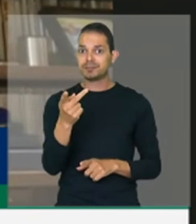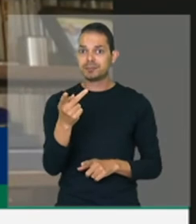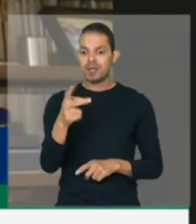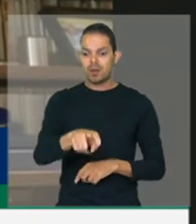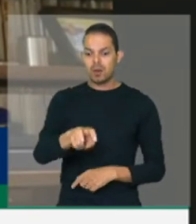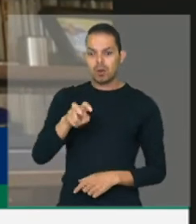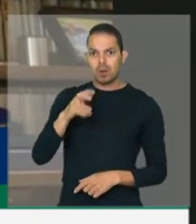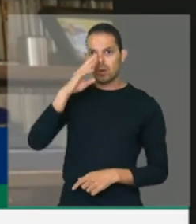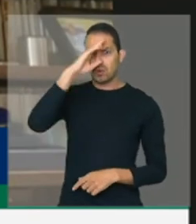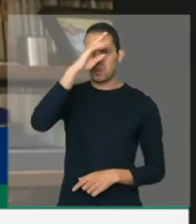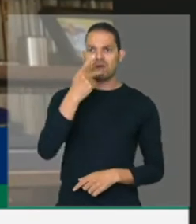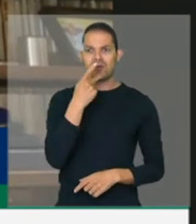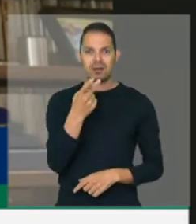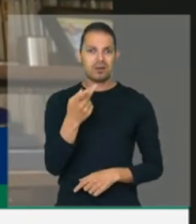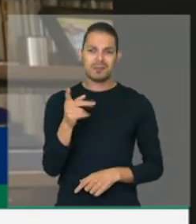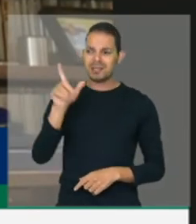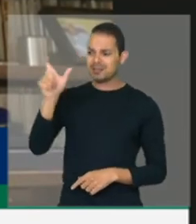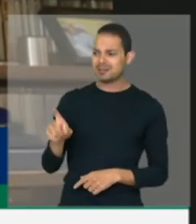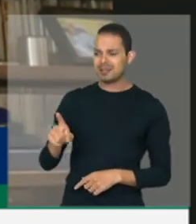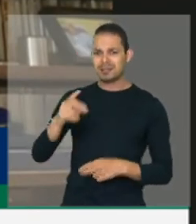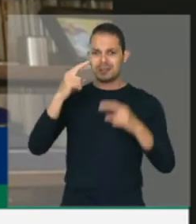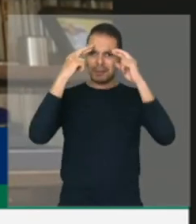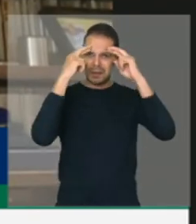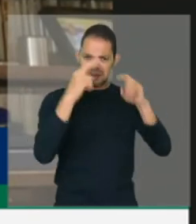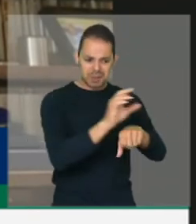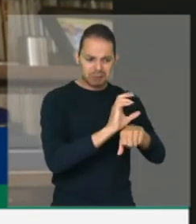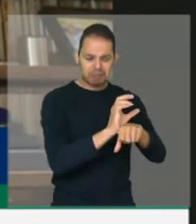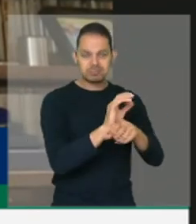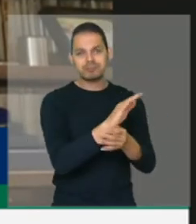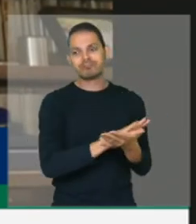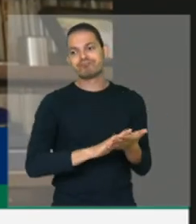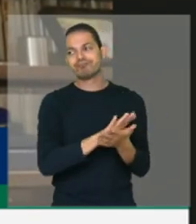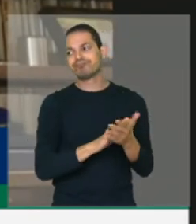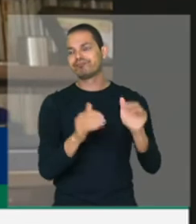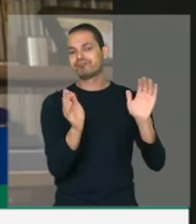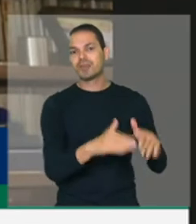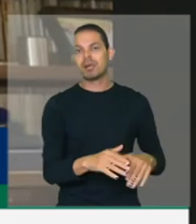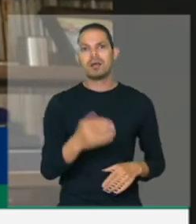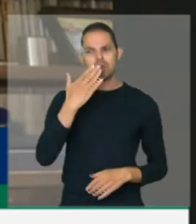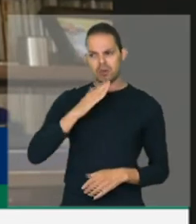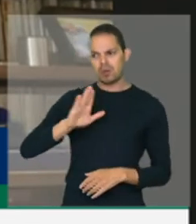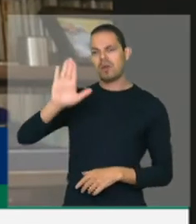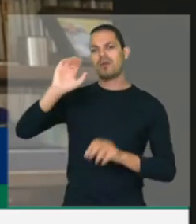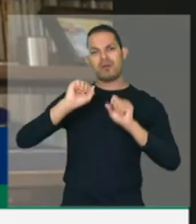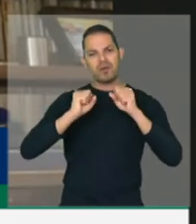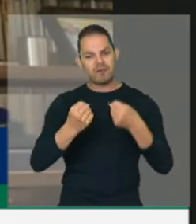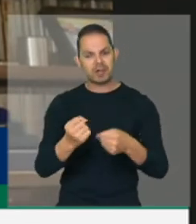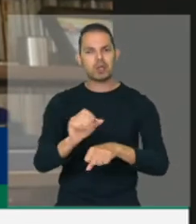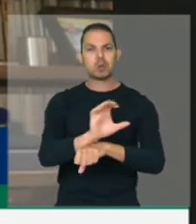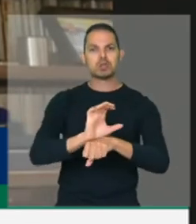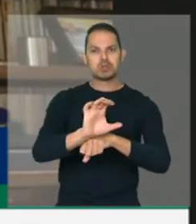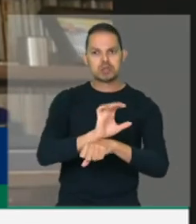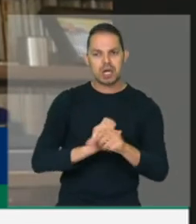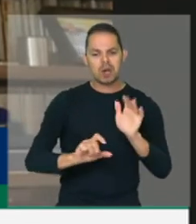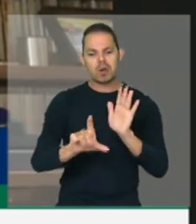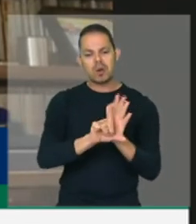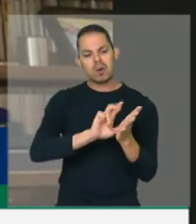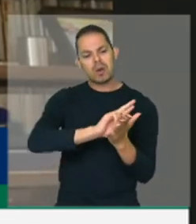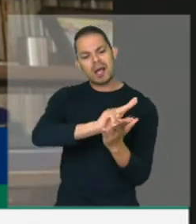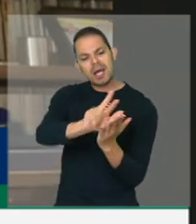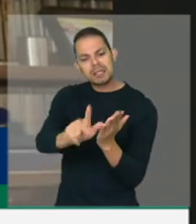posse o Bolsonaro, é o que mais diz respeito à Constituição Federal. Eu prometo defender a Constituição, as leis do